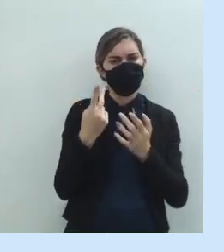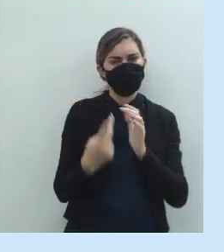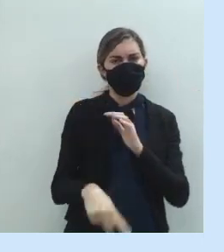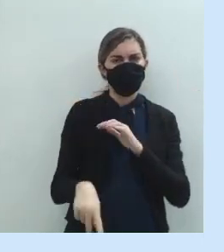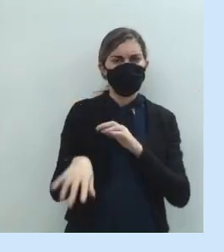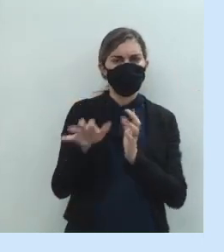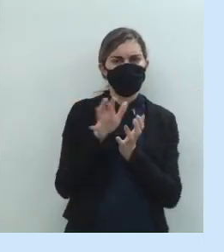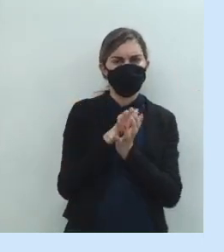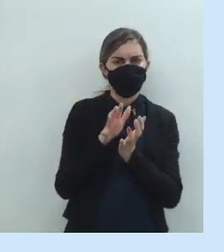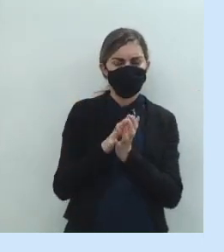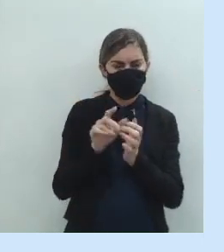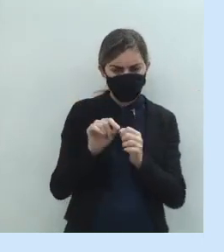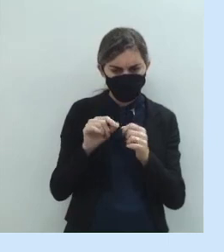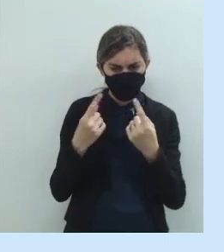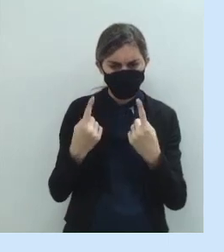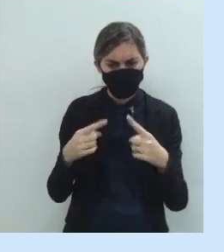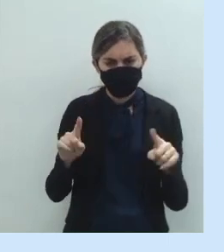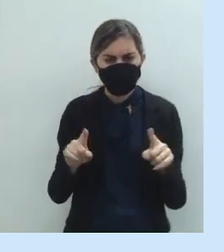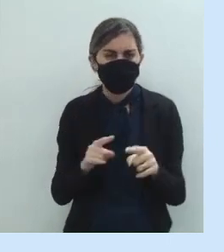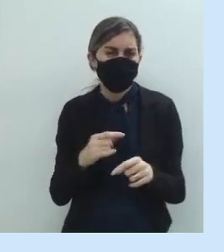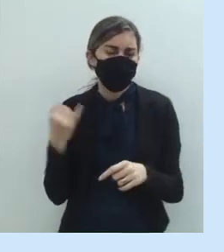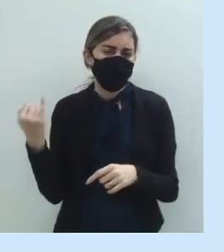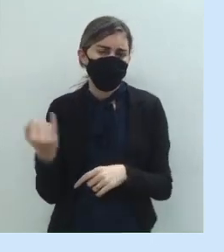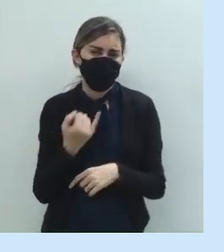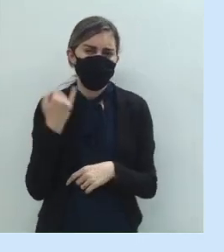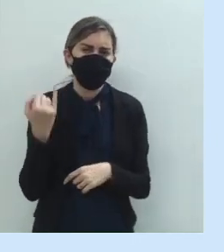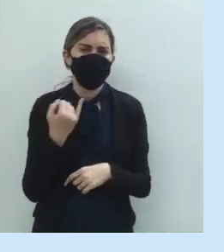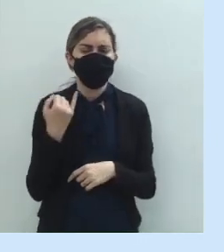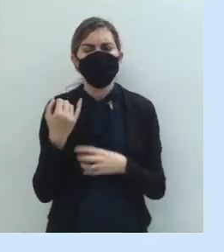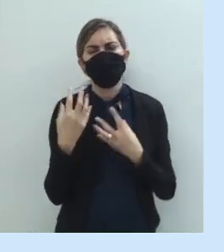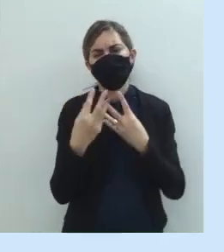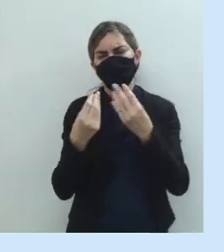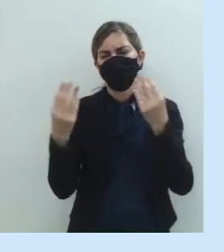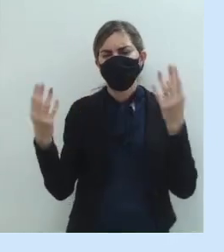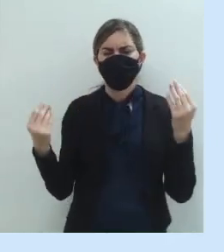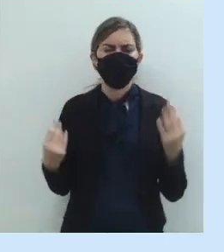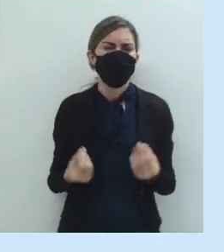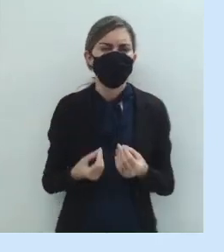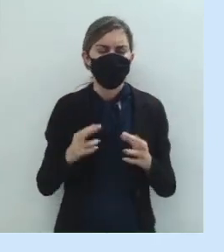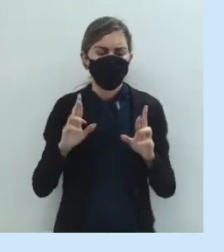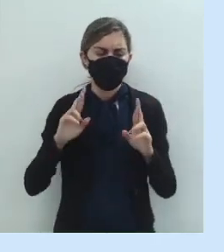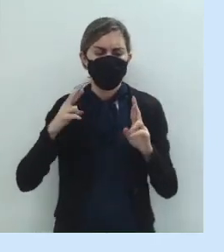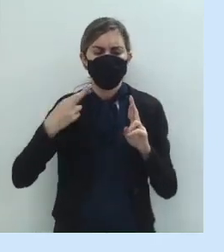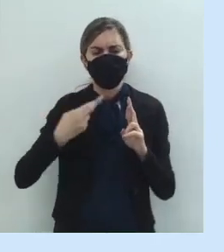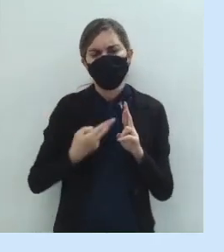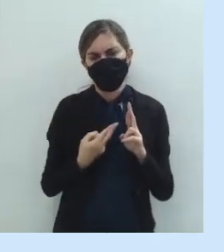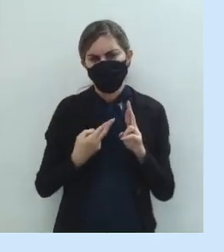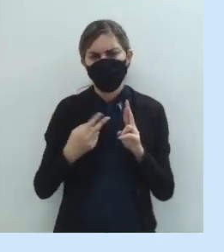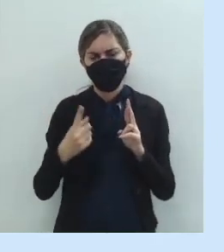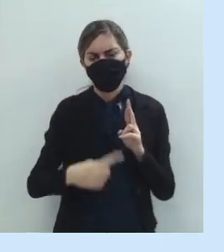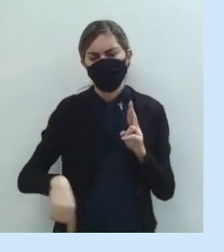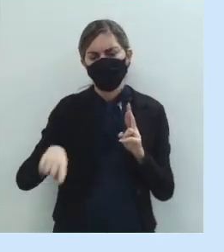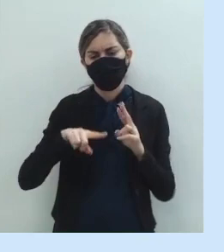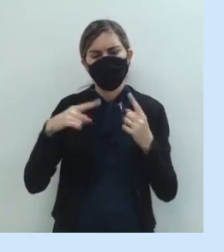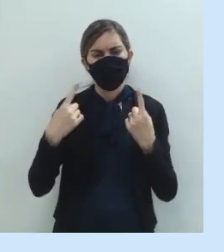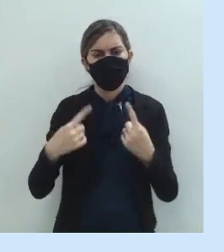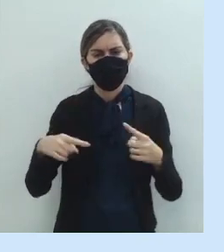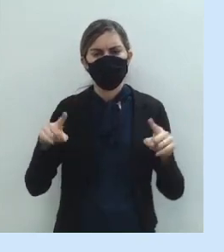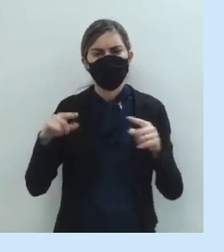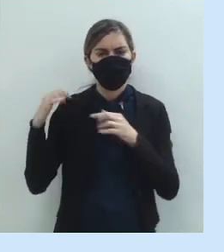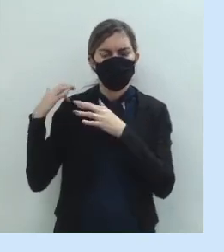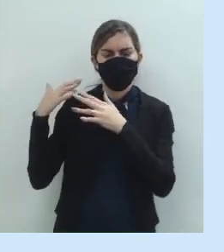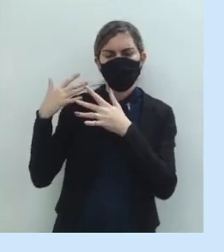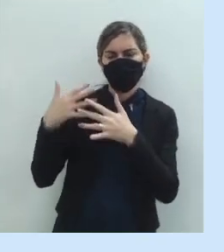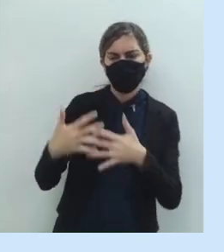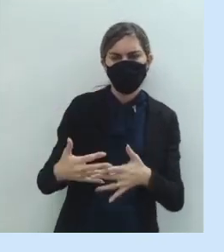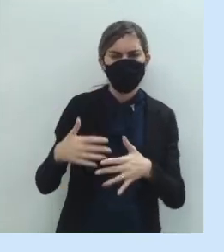gente tem uma produção musical riquíssima, né, com muitas referências na nossa música ancestral,